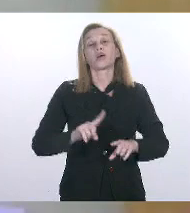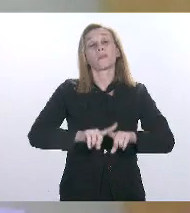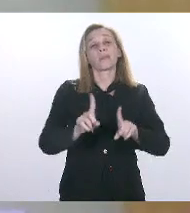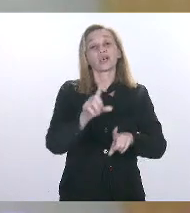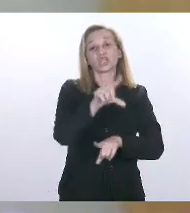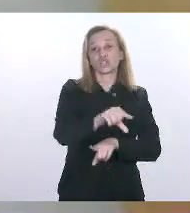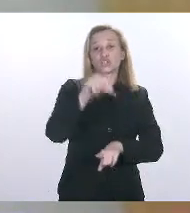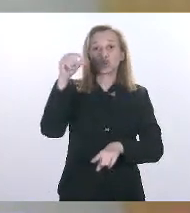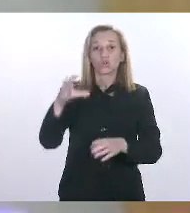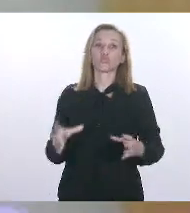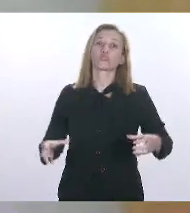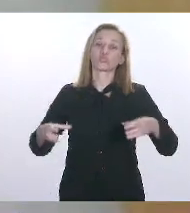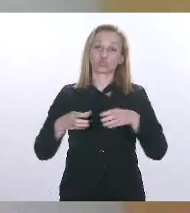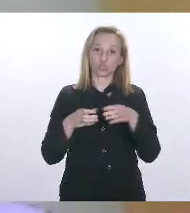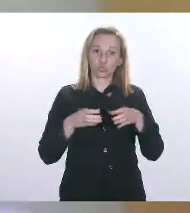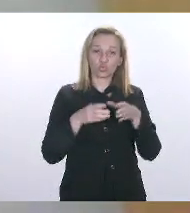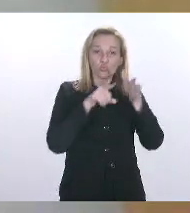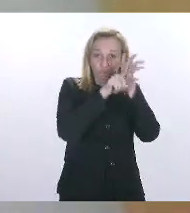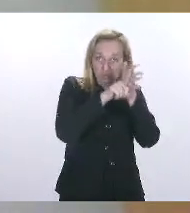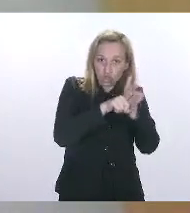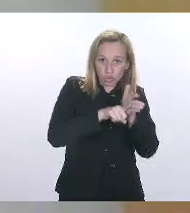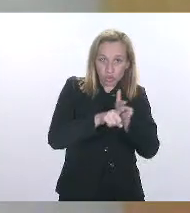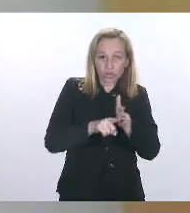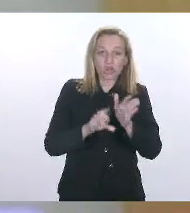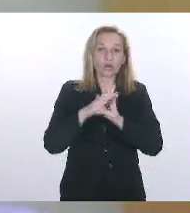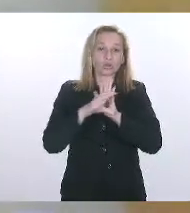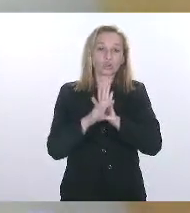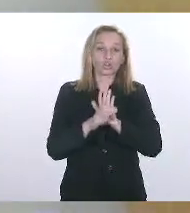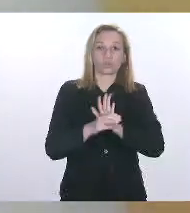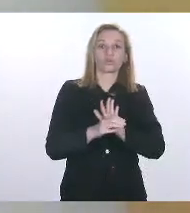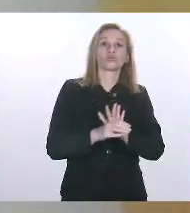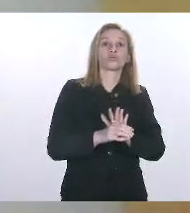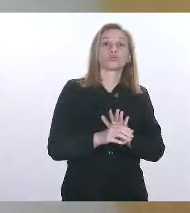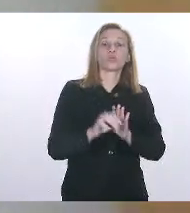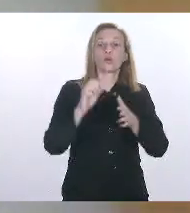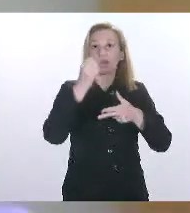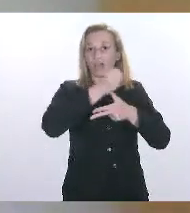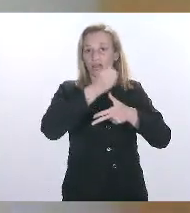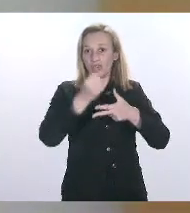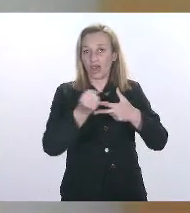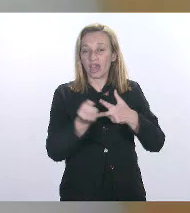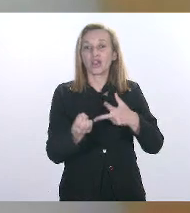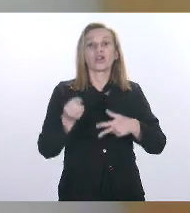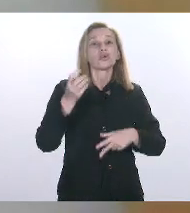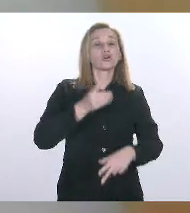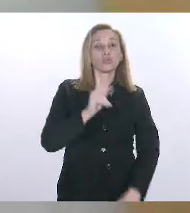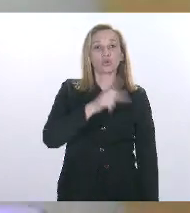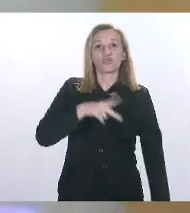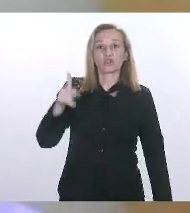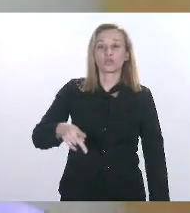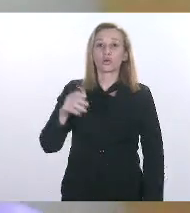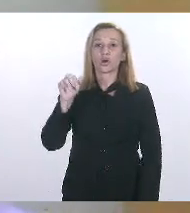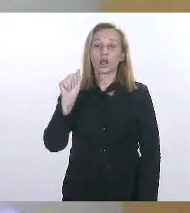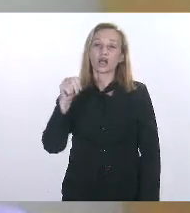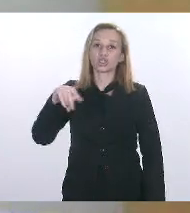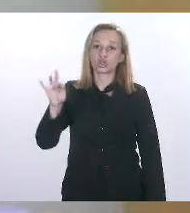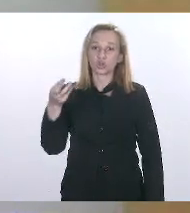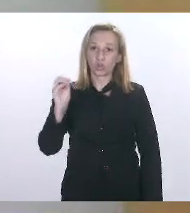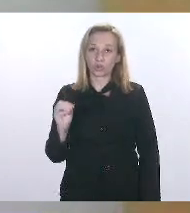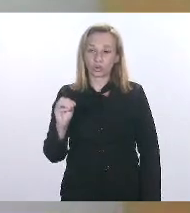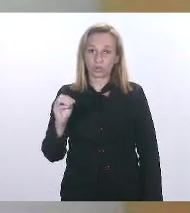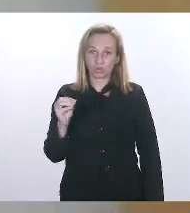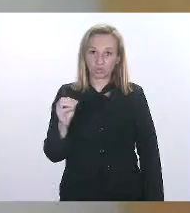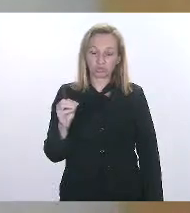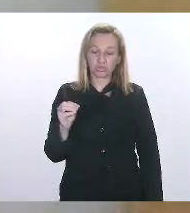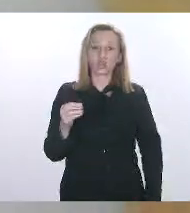nomeou uma comissão para fiscalizar o conteúdo ideológico do Enem. E o professor Antônio Castanheira era um desses membros, um dos